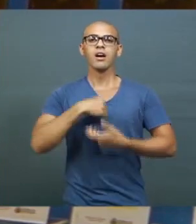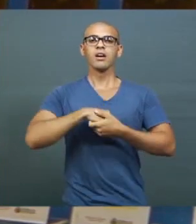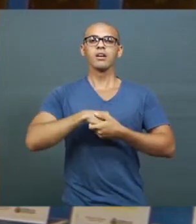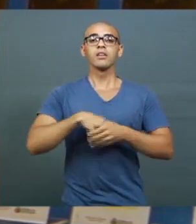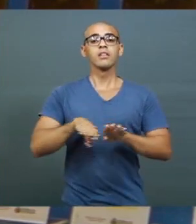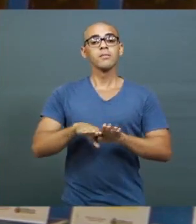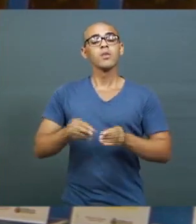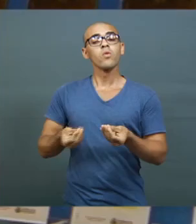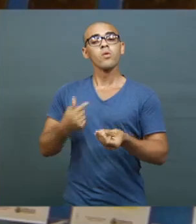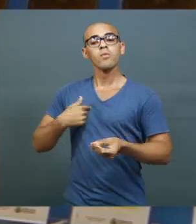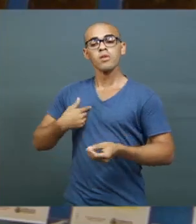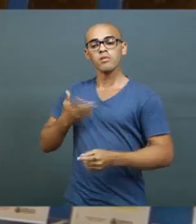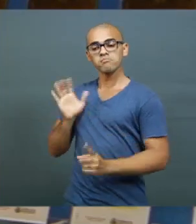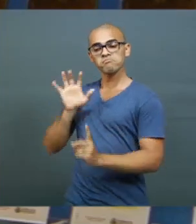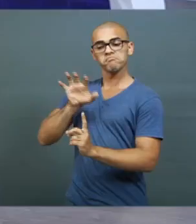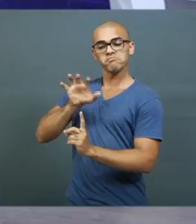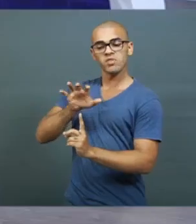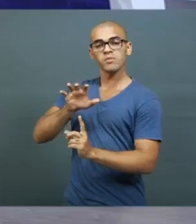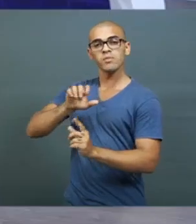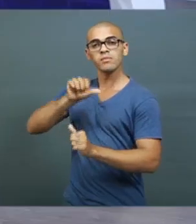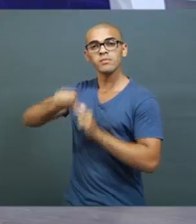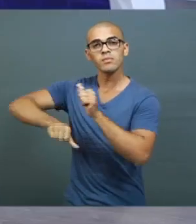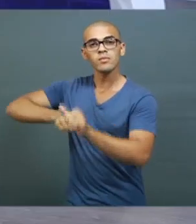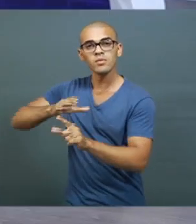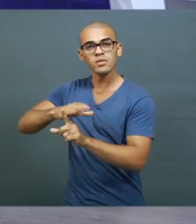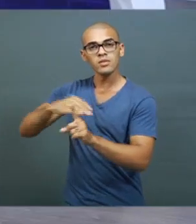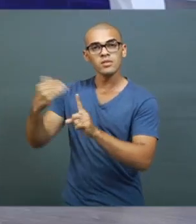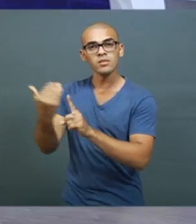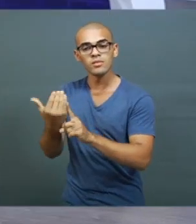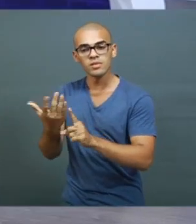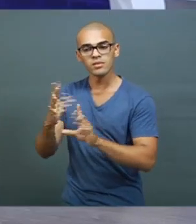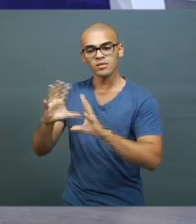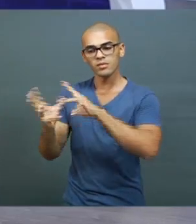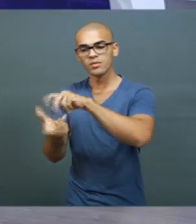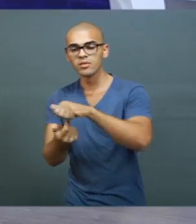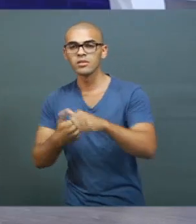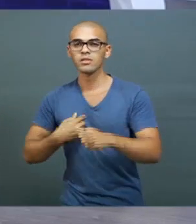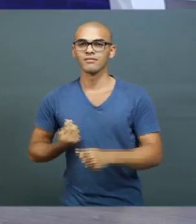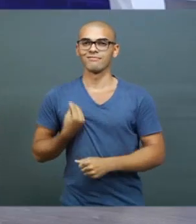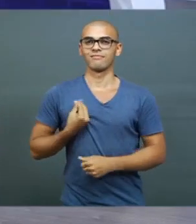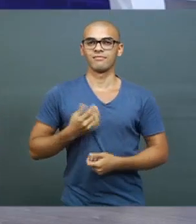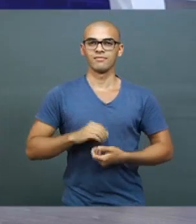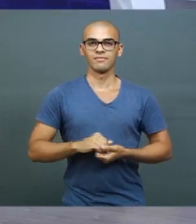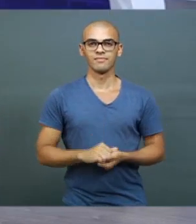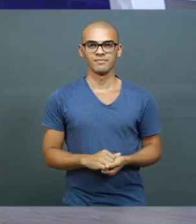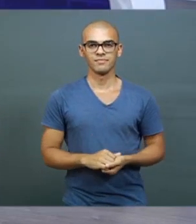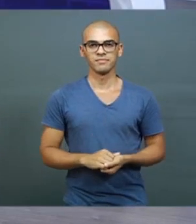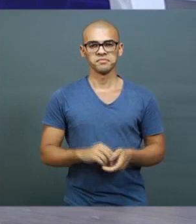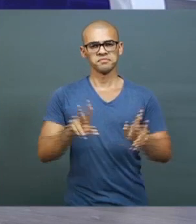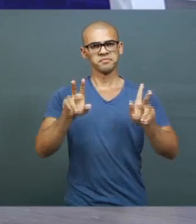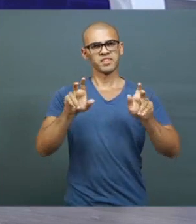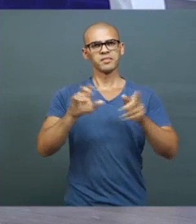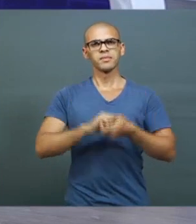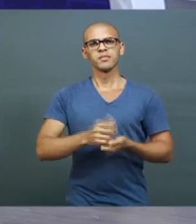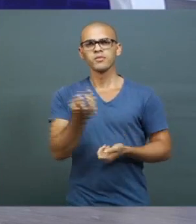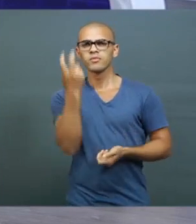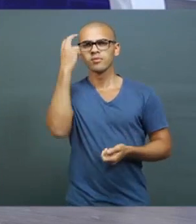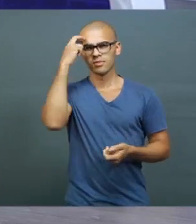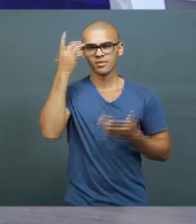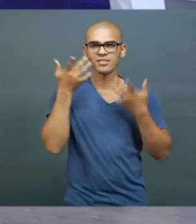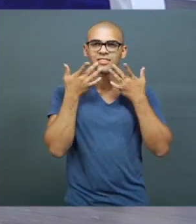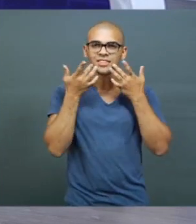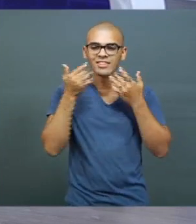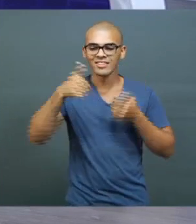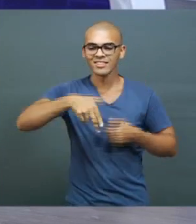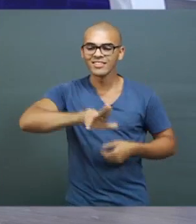transformar a comunidade e o mundo em que eu vivo. Bom, e para falar sobre a cultura do teatro aqui em Uberlândia, a gente recebe no Jornal